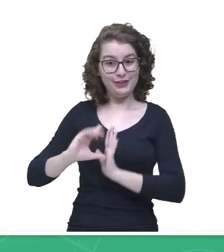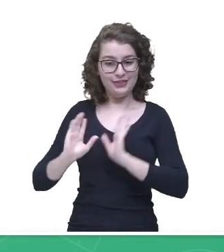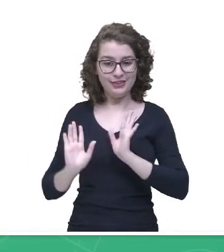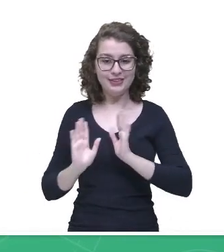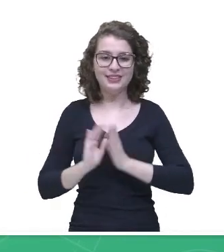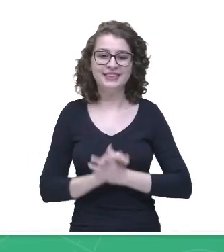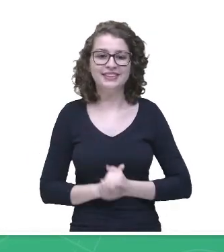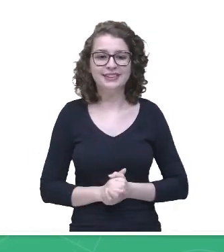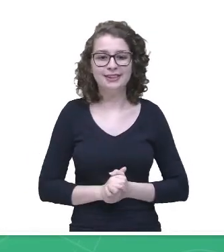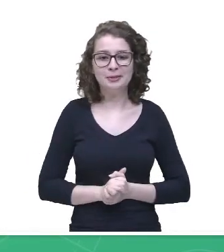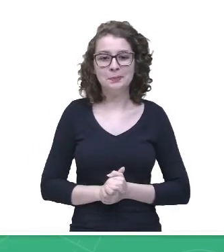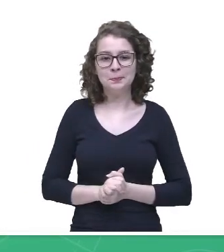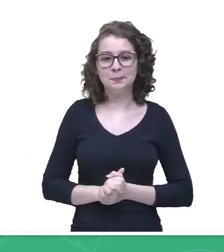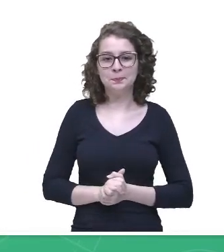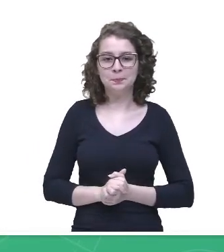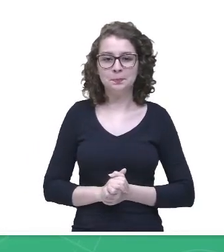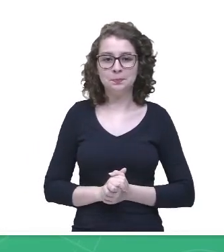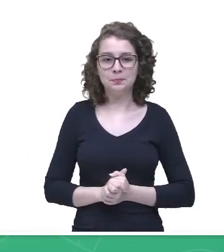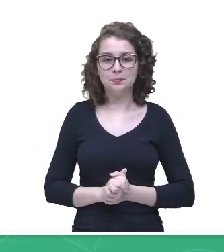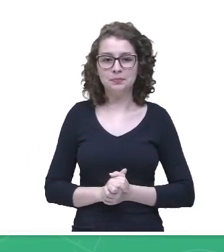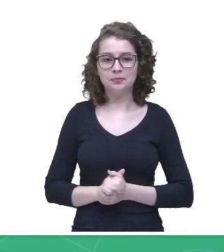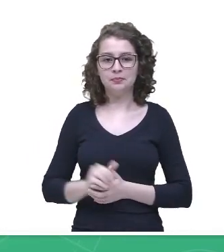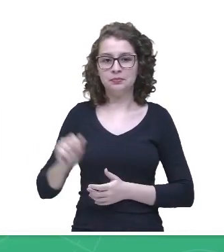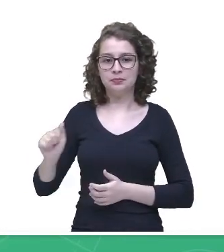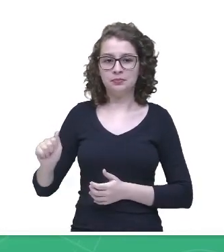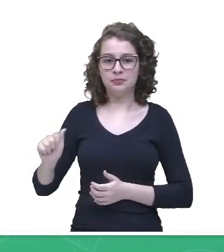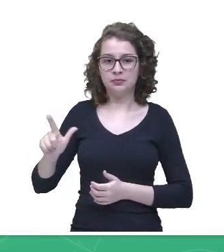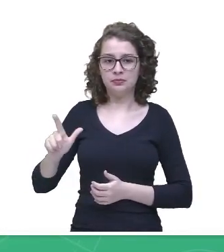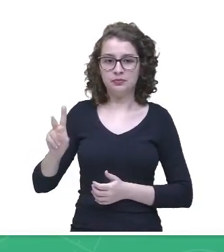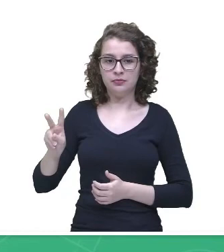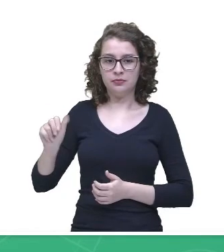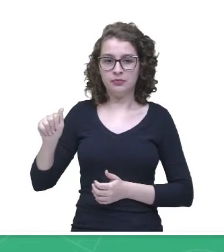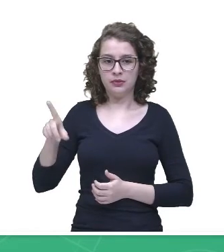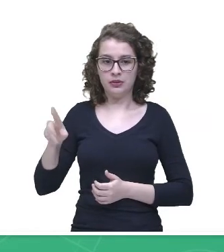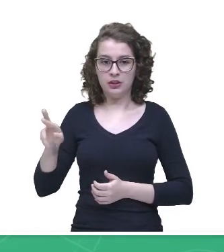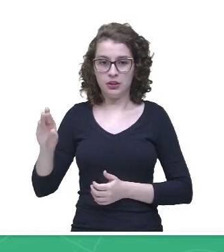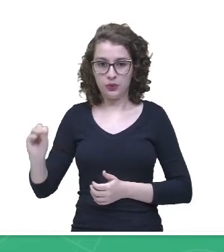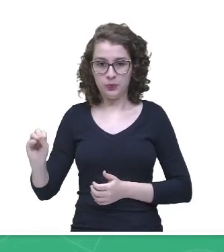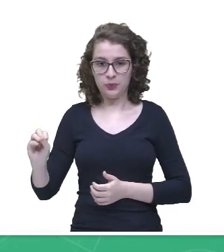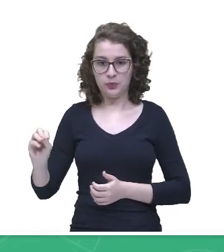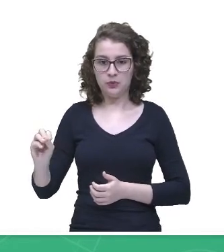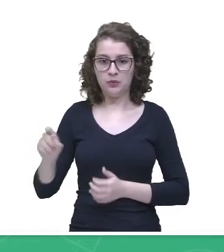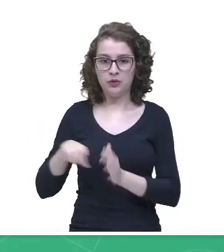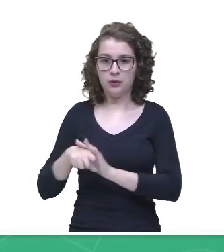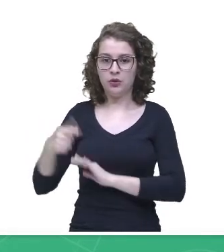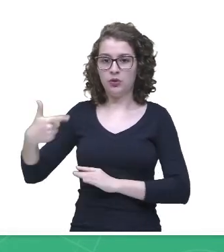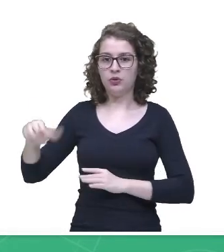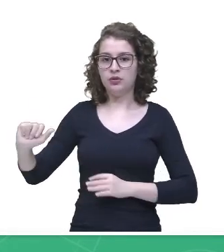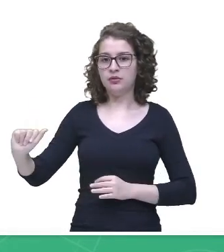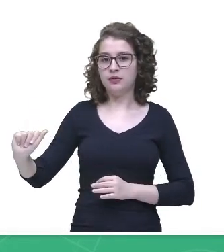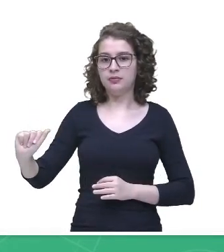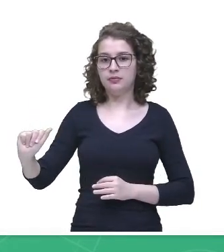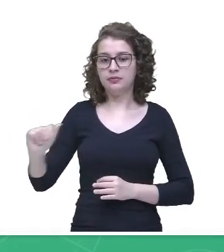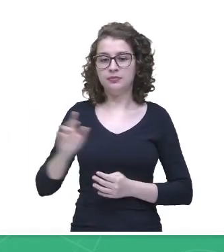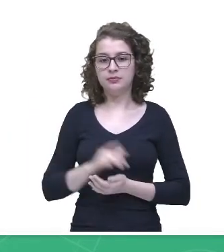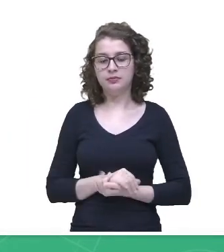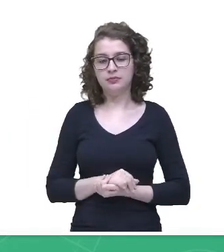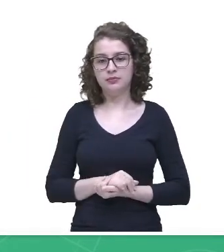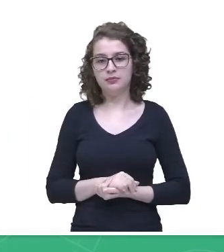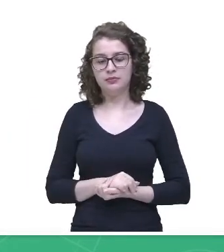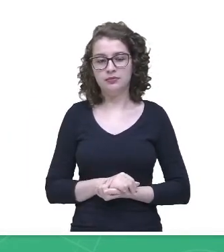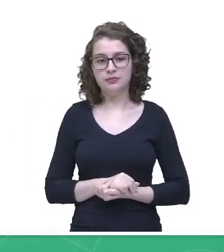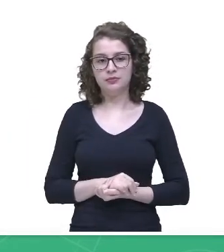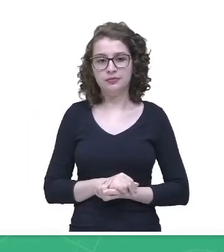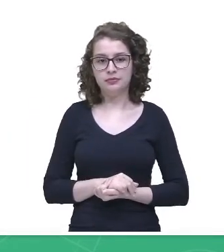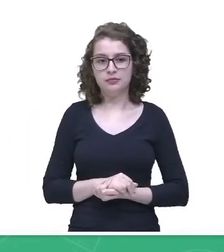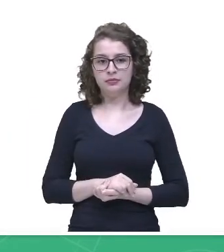letra A, o Daniel colocou a letra D. O Álvaro Levi colocou a questão 2, letra A também. Então, a gente já tem